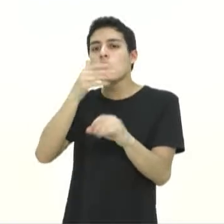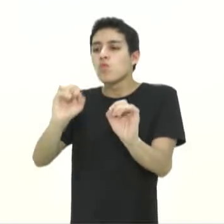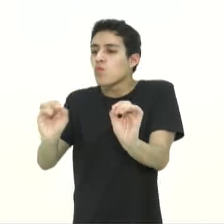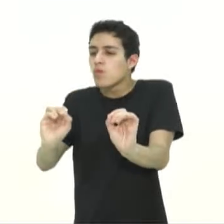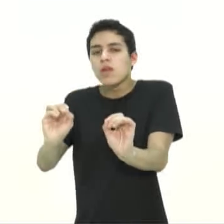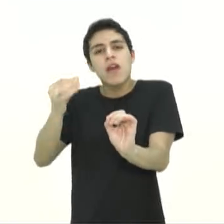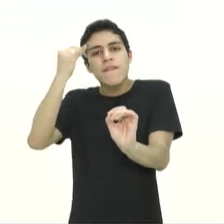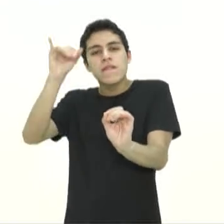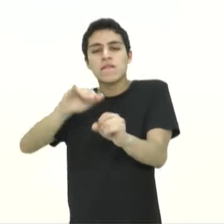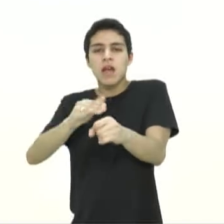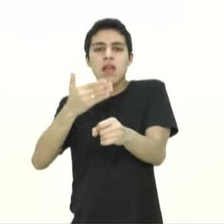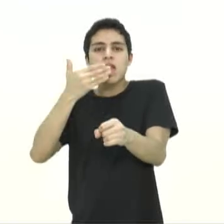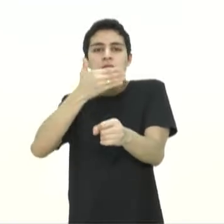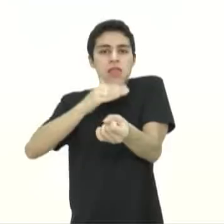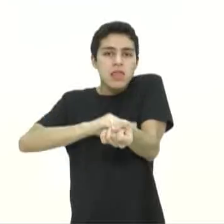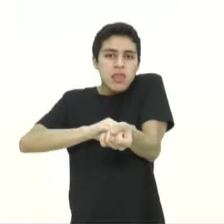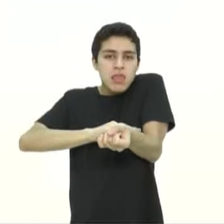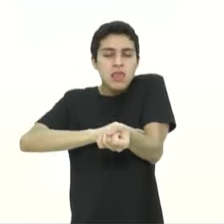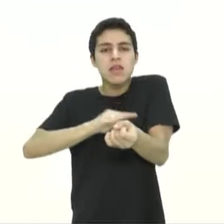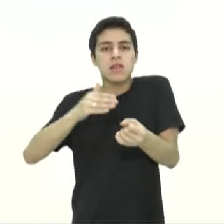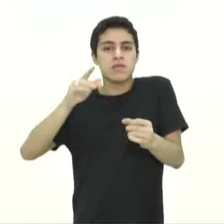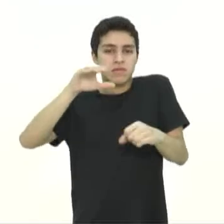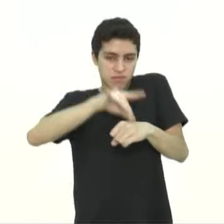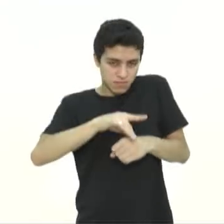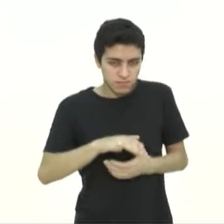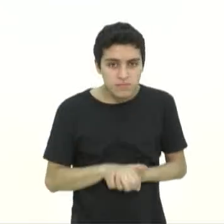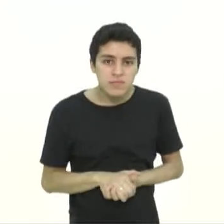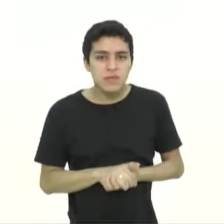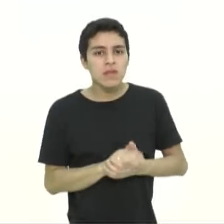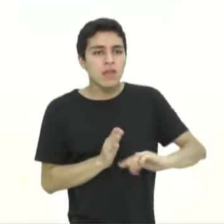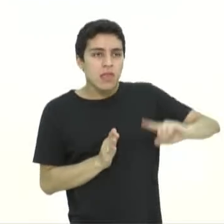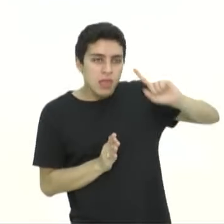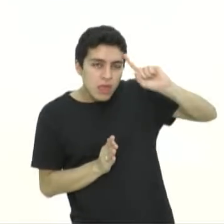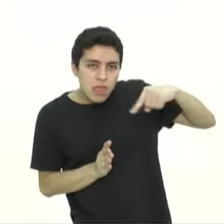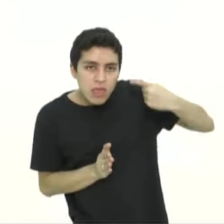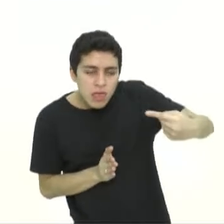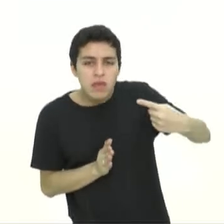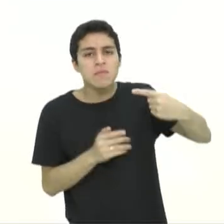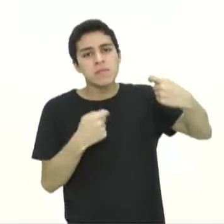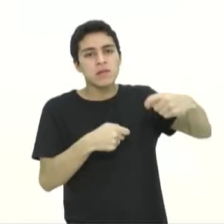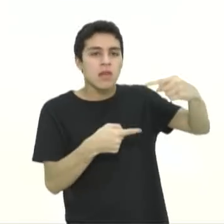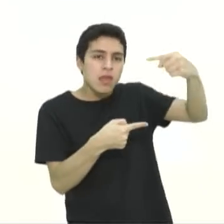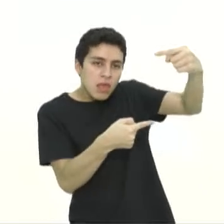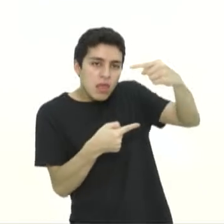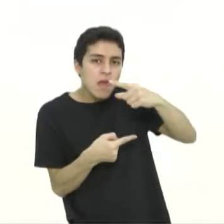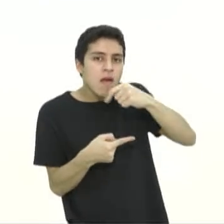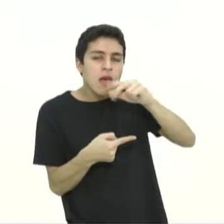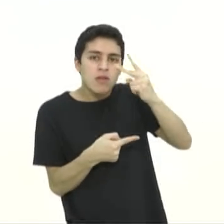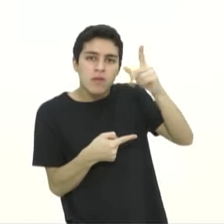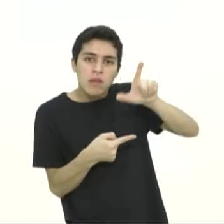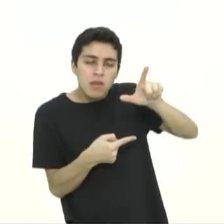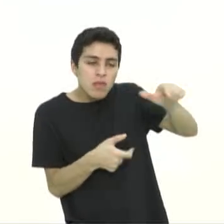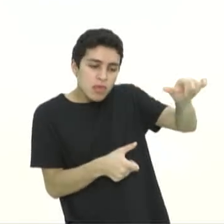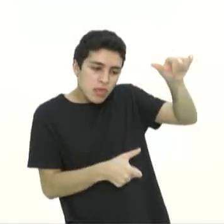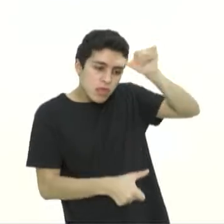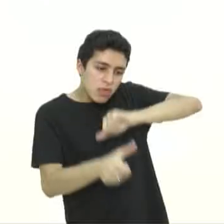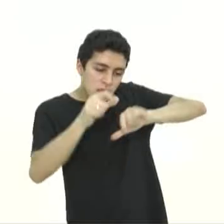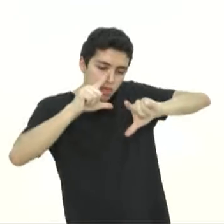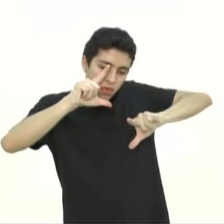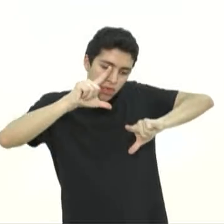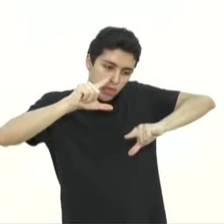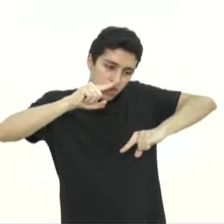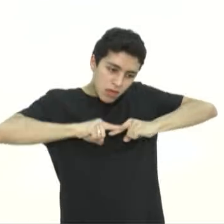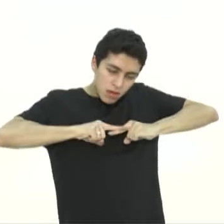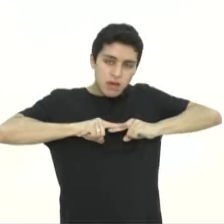diabetes. Todos os dias deve-se tomar ao menos 2 litros de água e uriná-los, o que consome o dobro do